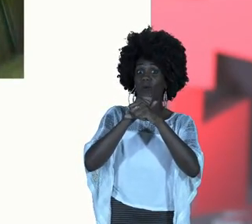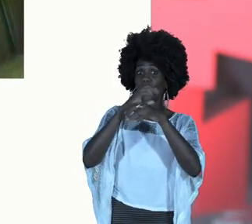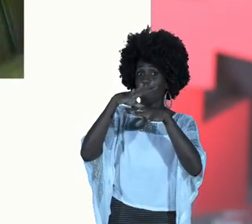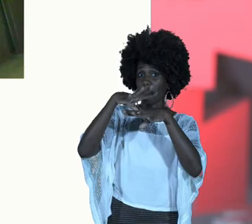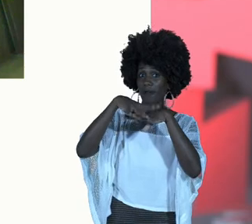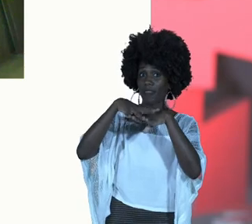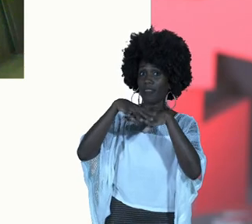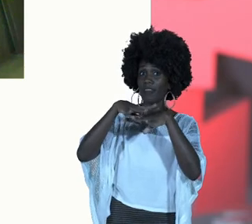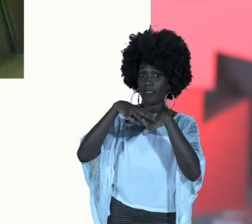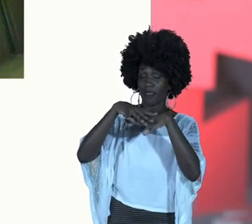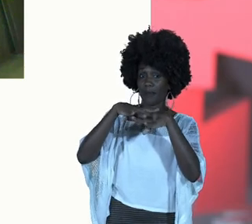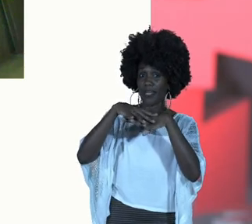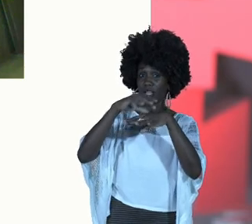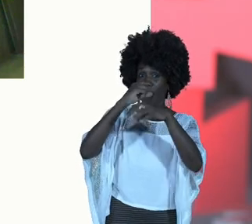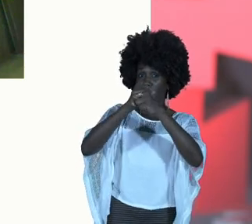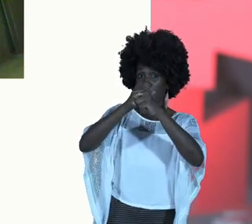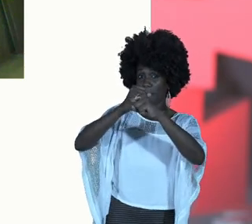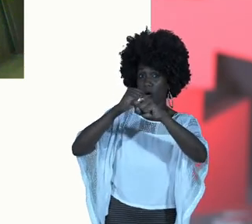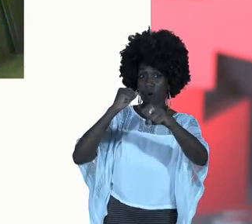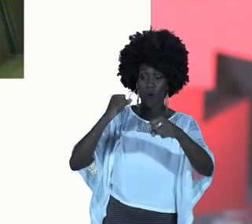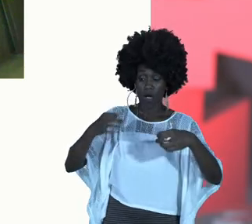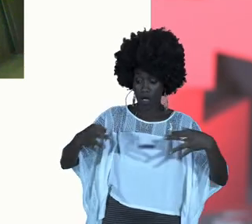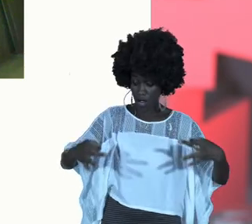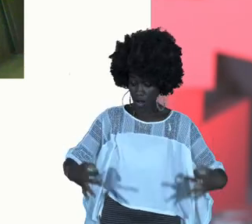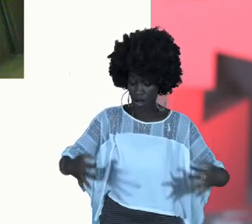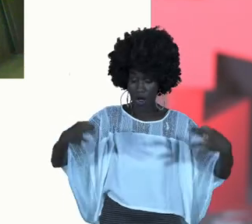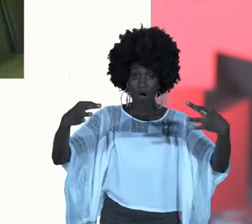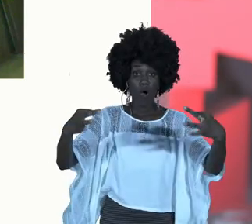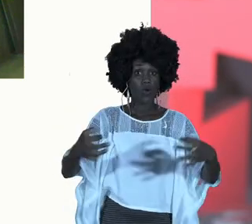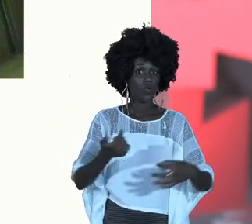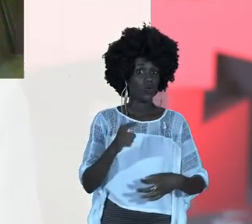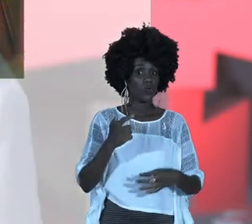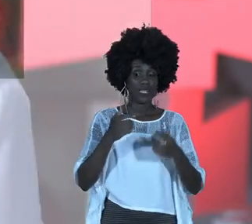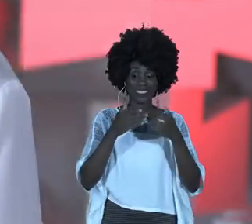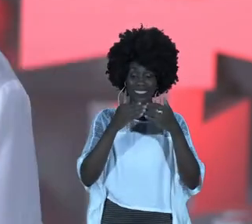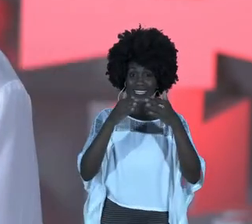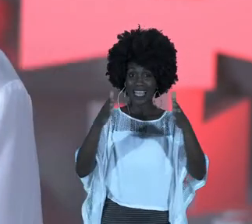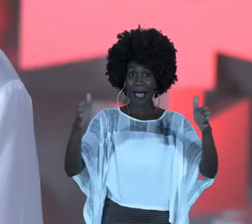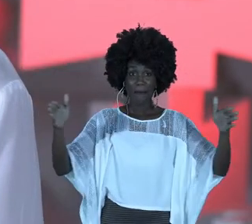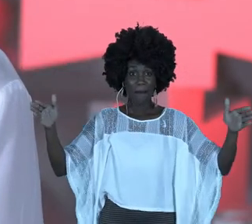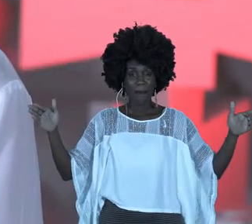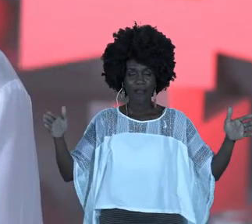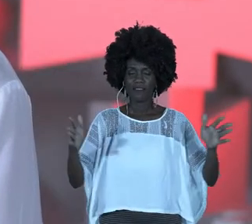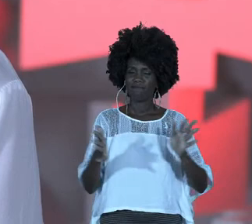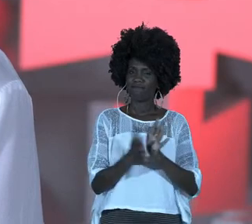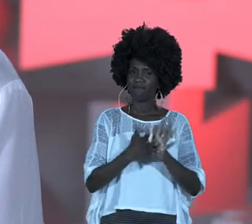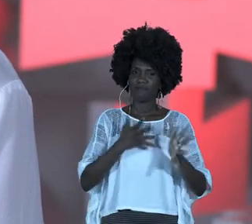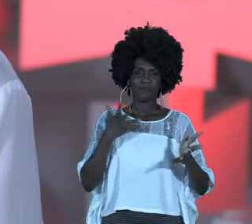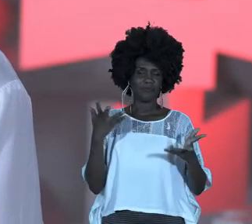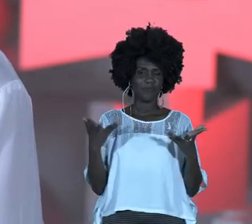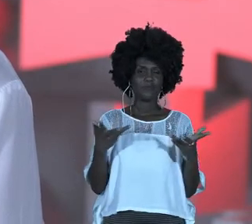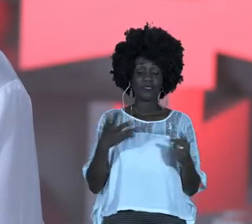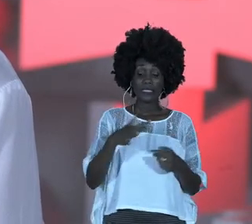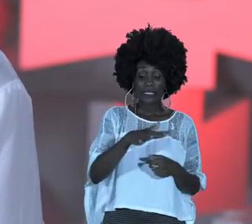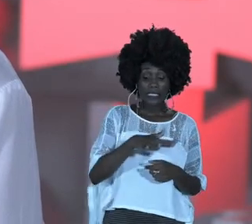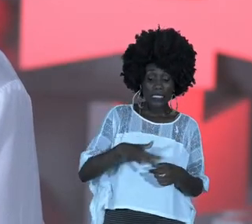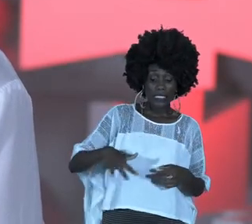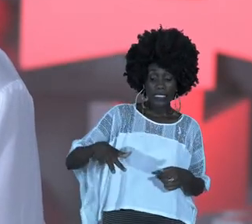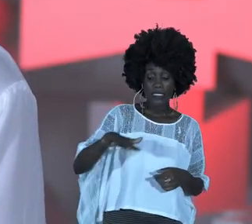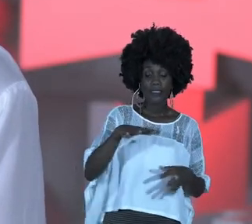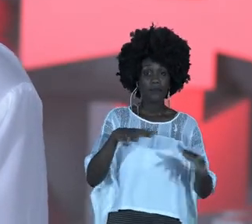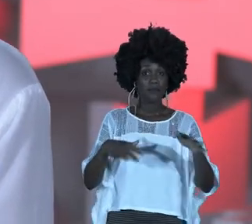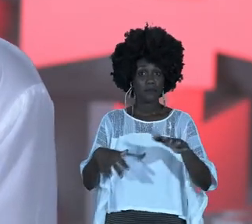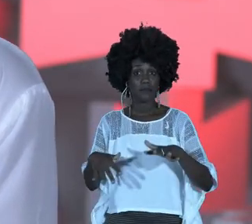grande e não tem coluna e são espaços abertos maravilhosos. Então a gente fala um pouquinho de espaço dentro